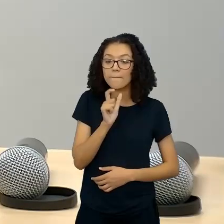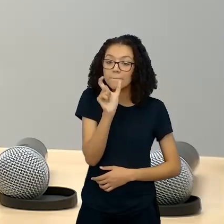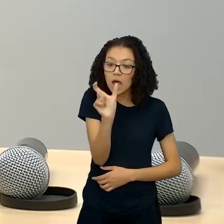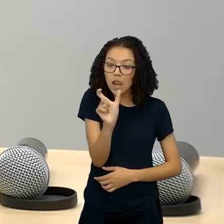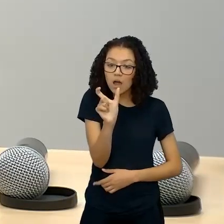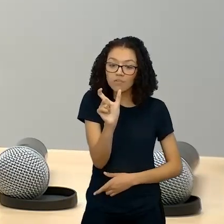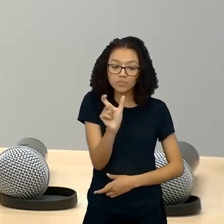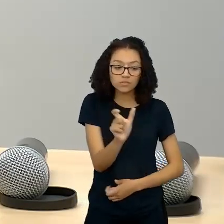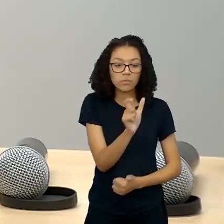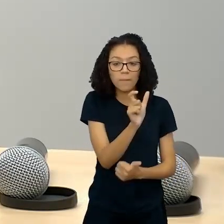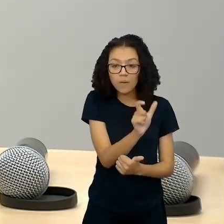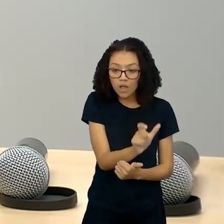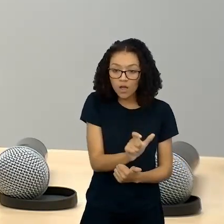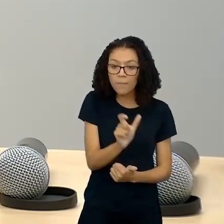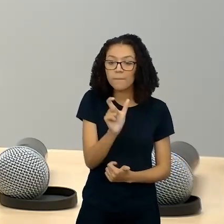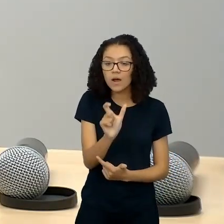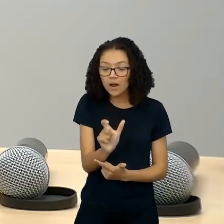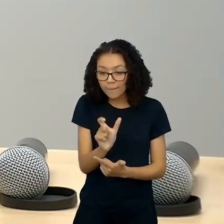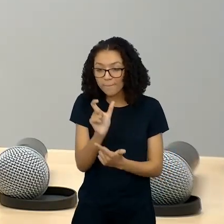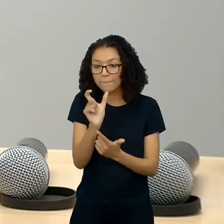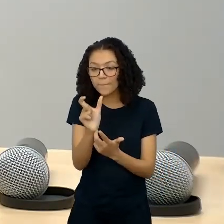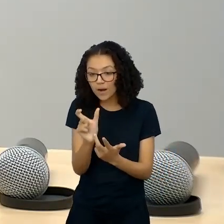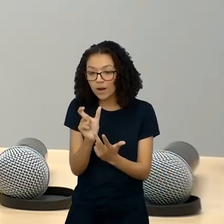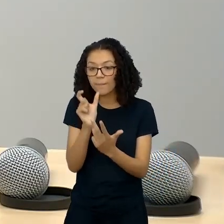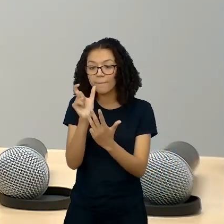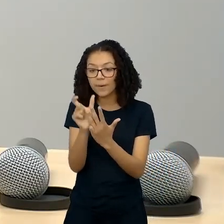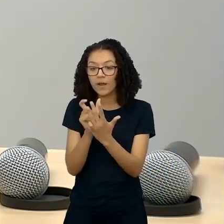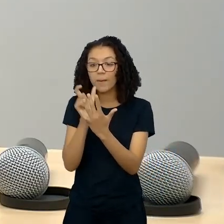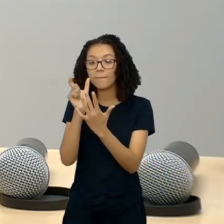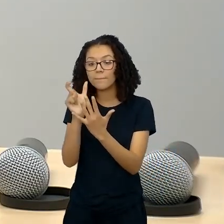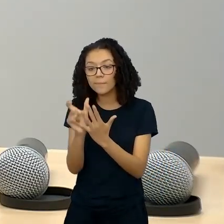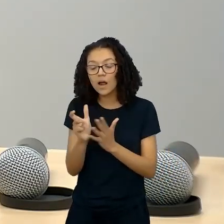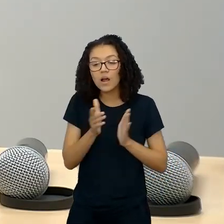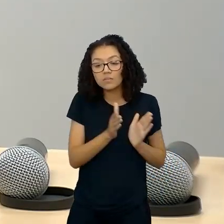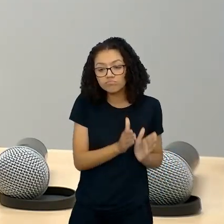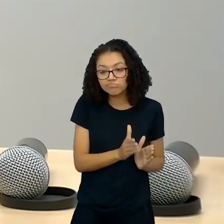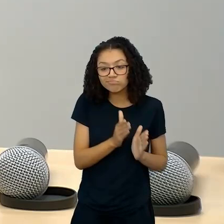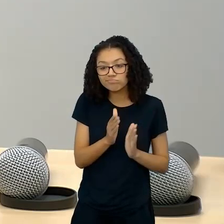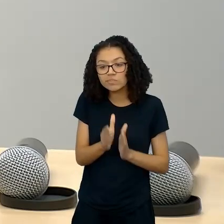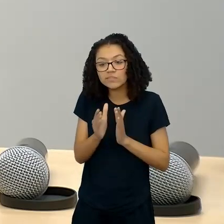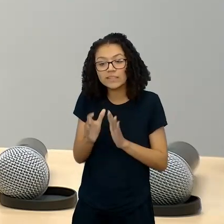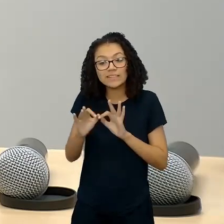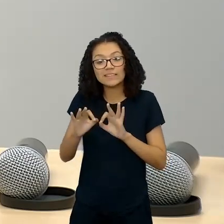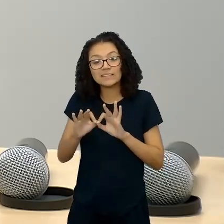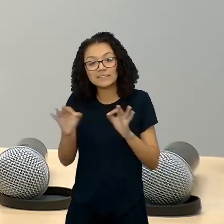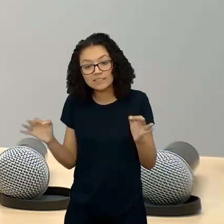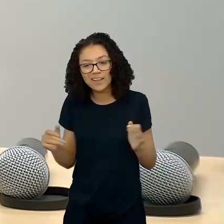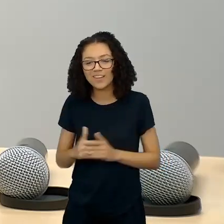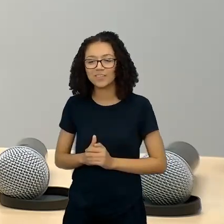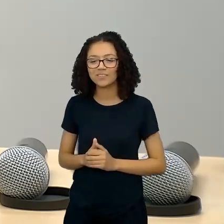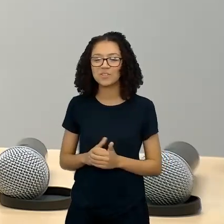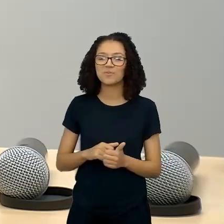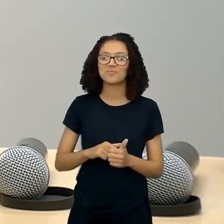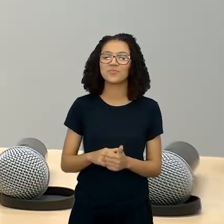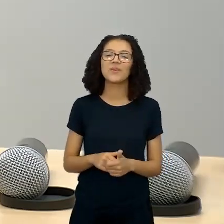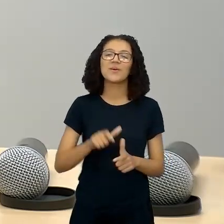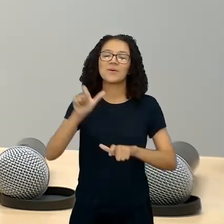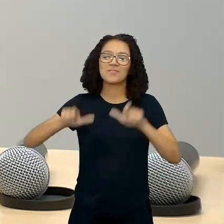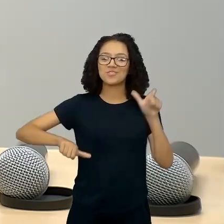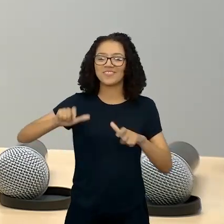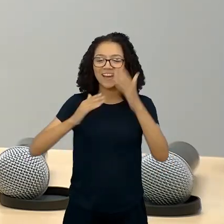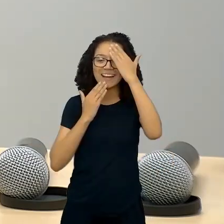tem que aprender, né, o passo a passo aí, as palavras, né? O pessoal tá agradecendo, falando que tá uma